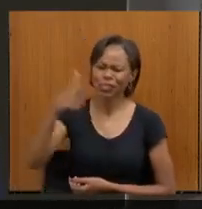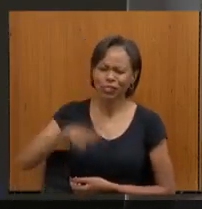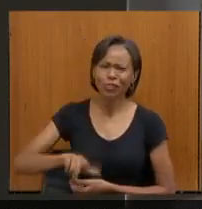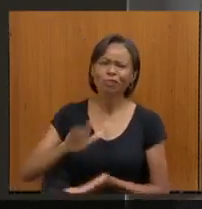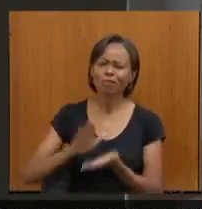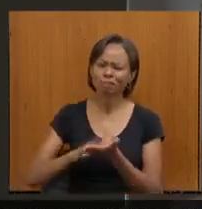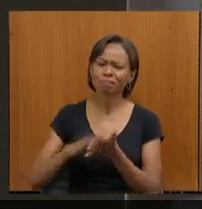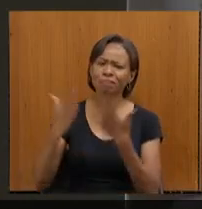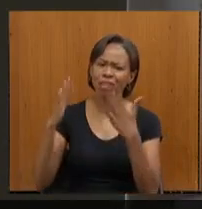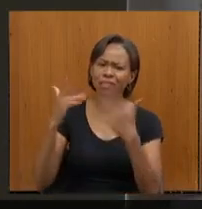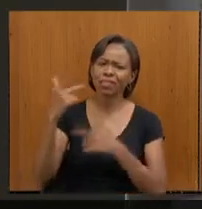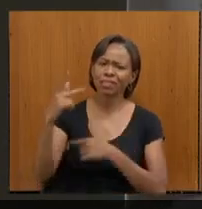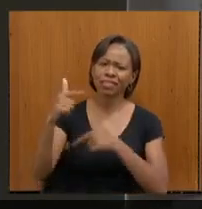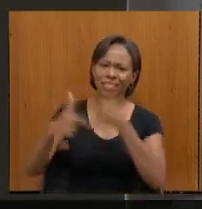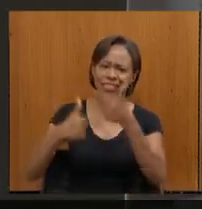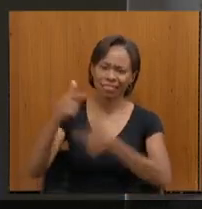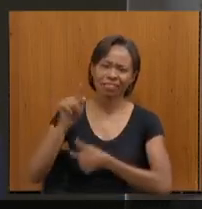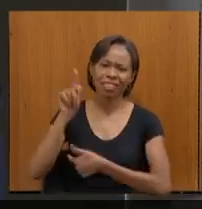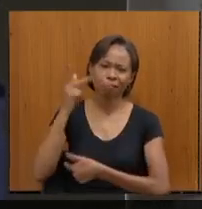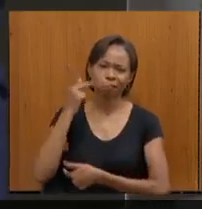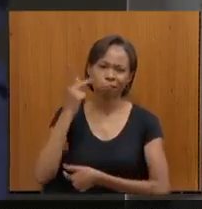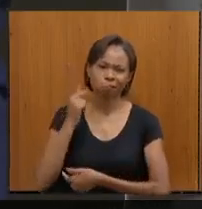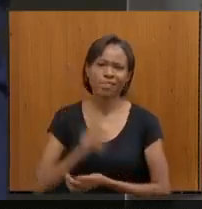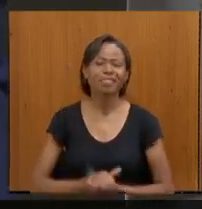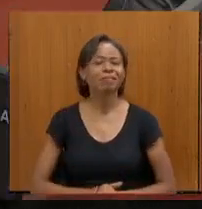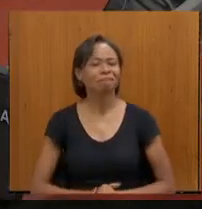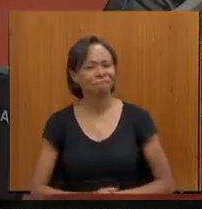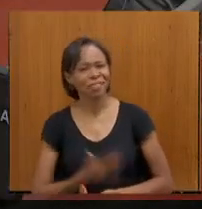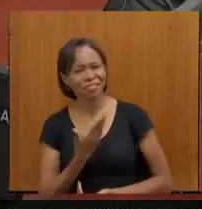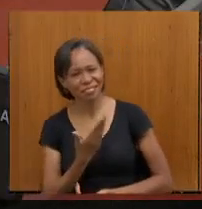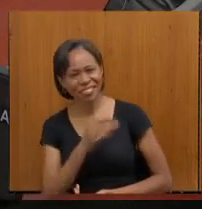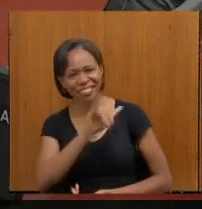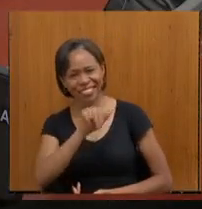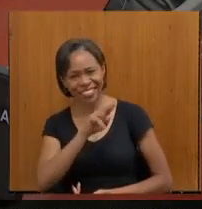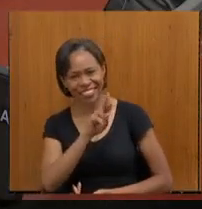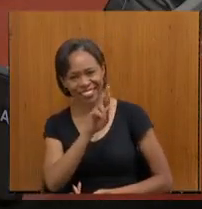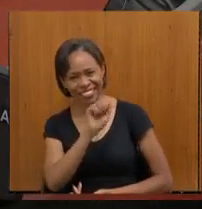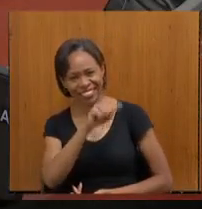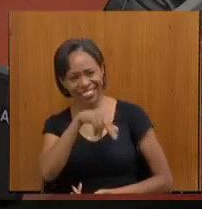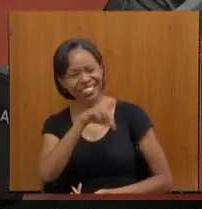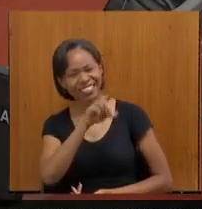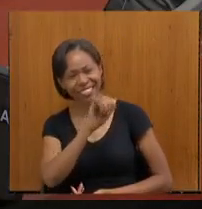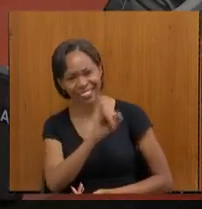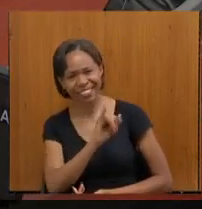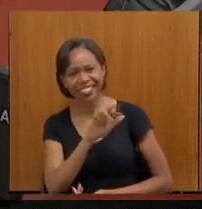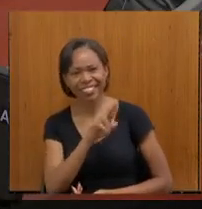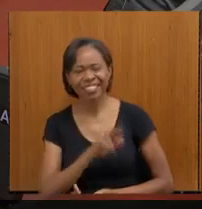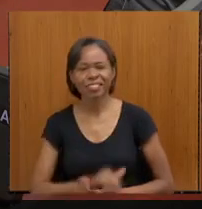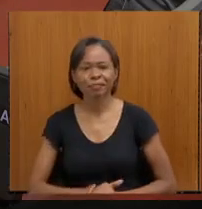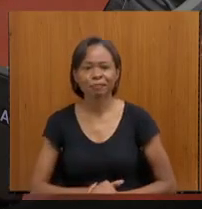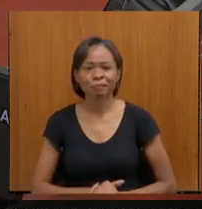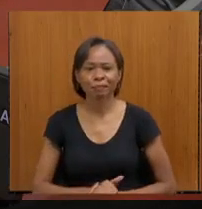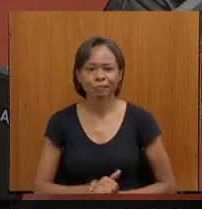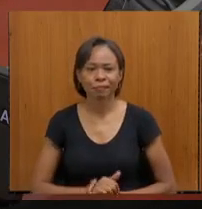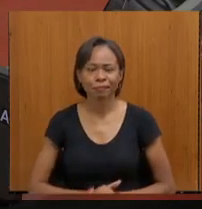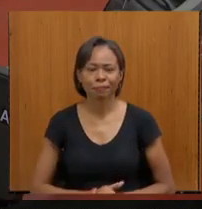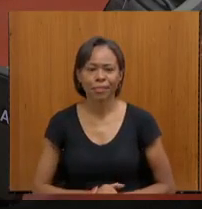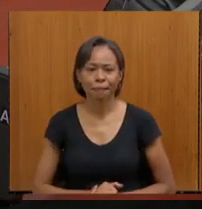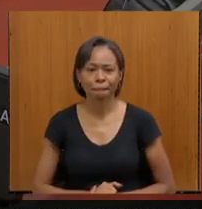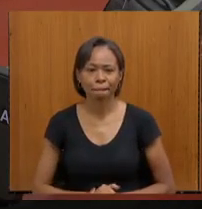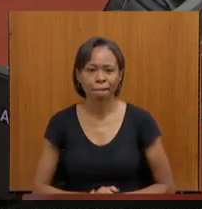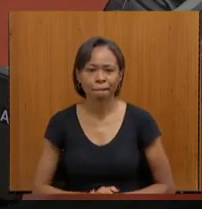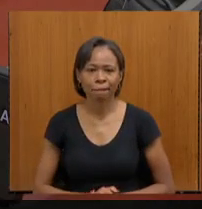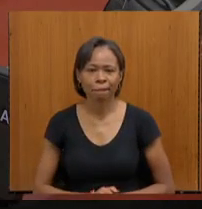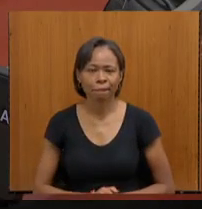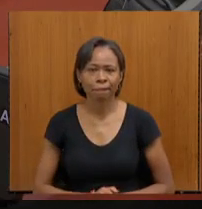parabenizar pelo trabalho que ele tá fazendo a também aí doutor Jurandir Então vamos E aí eu vou